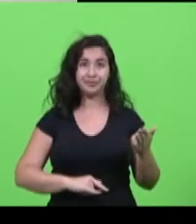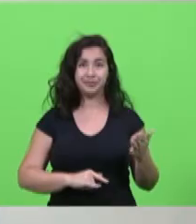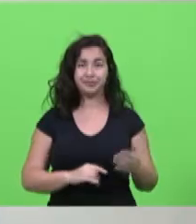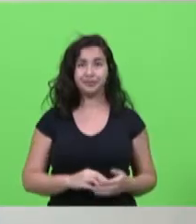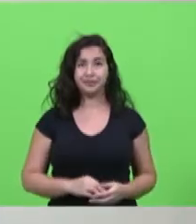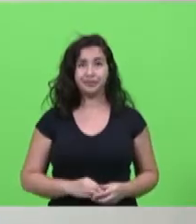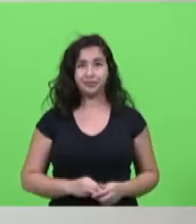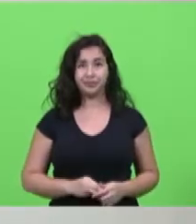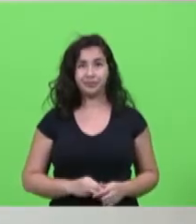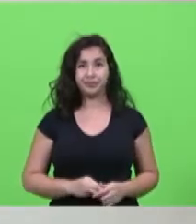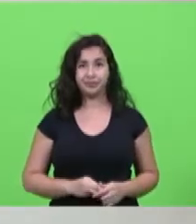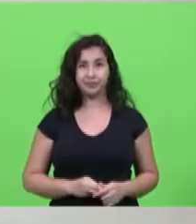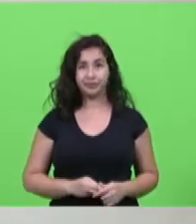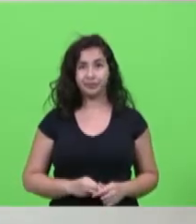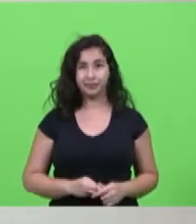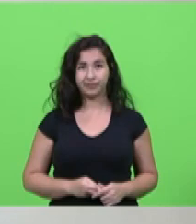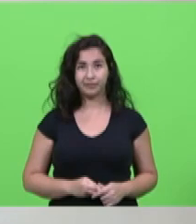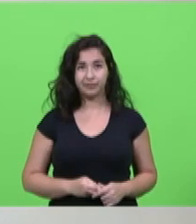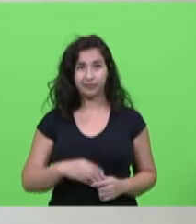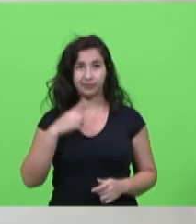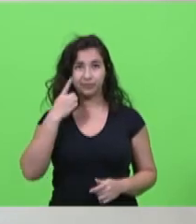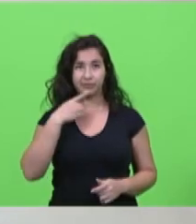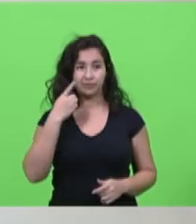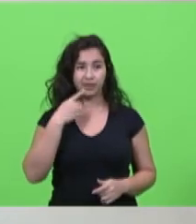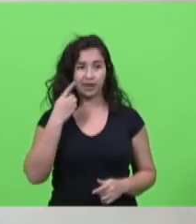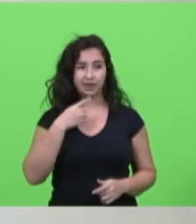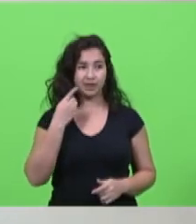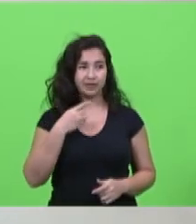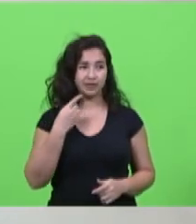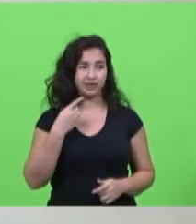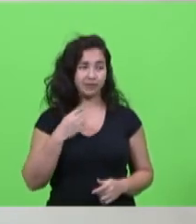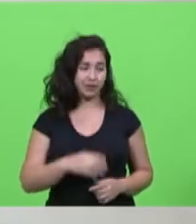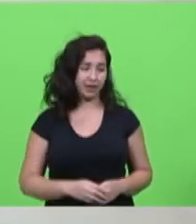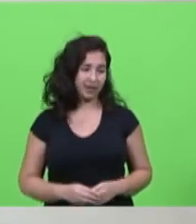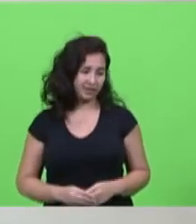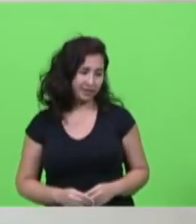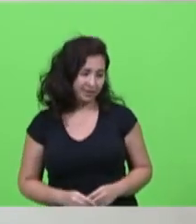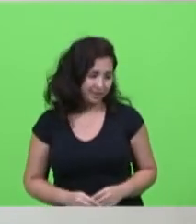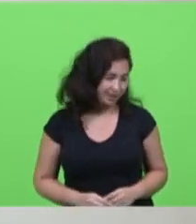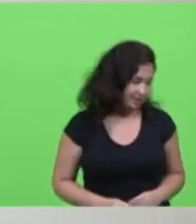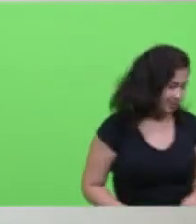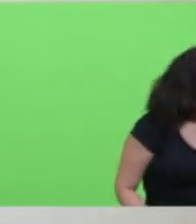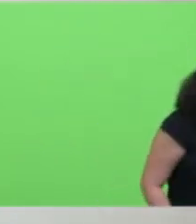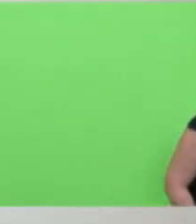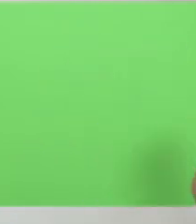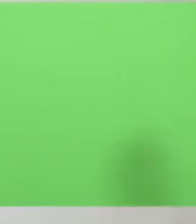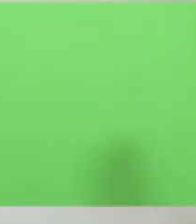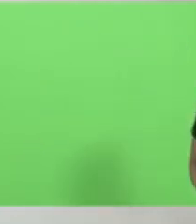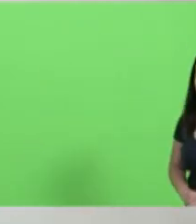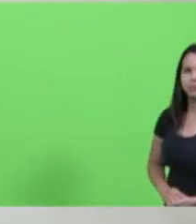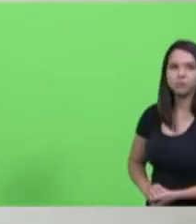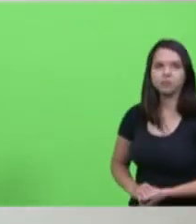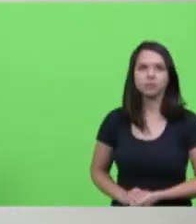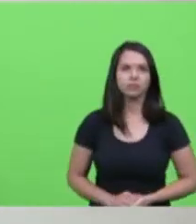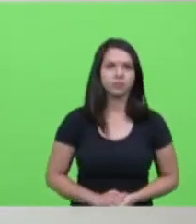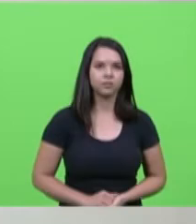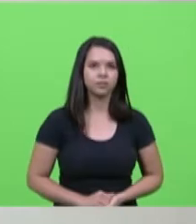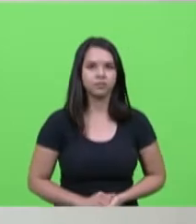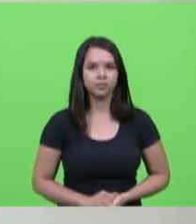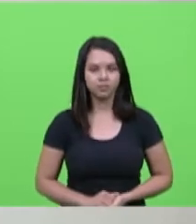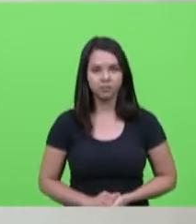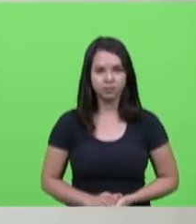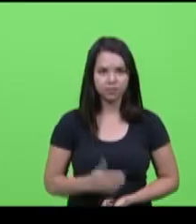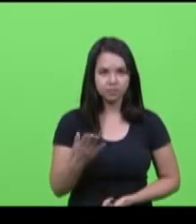senhor presidente. A palavra pela ordem, deputado Kennedy, depois atendo a manifestação do... Respondo a manifestação do deputado Ivan